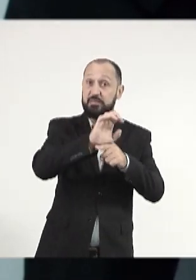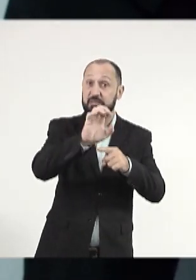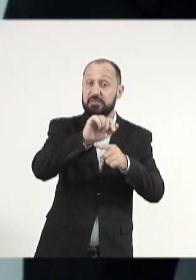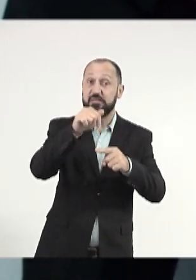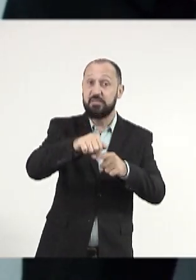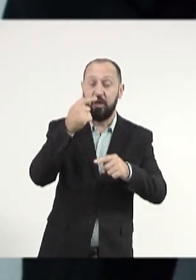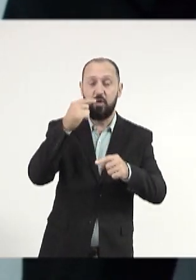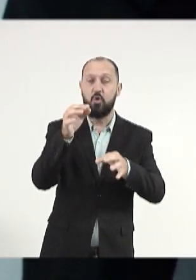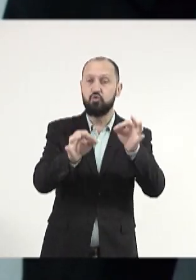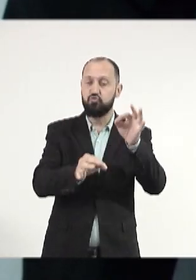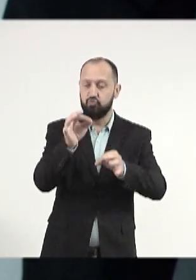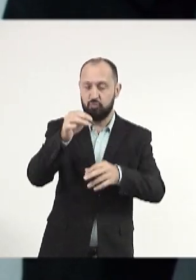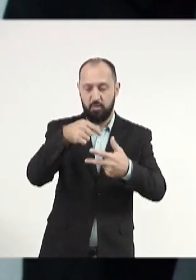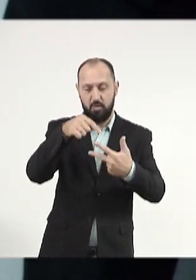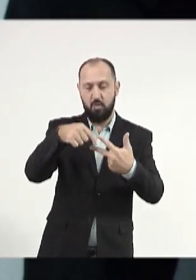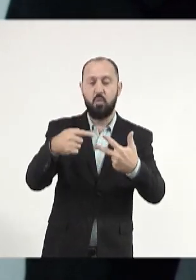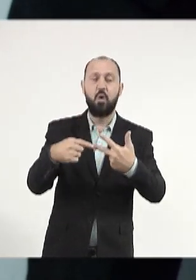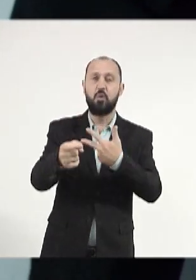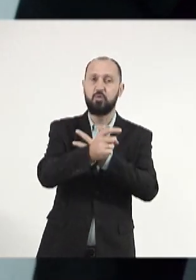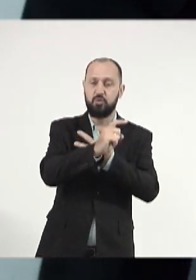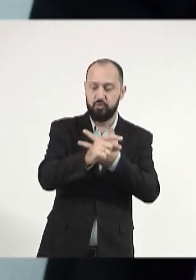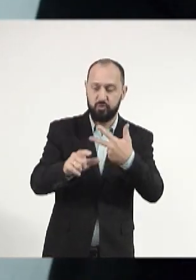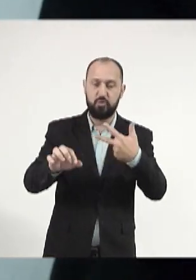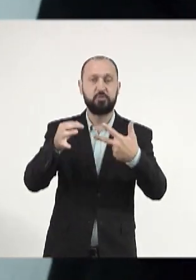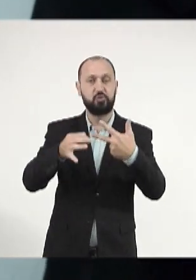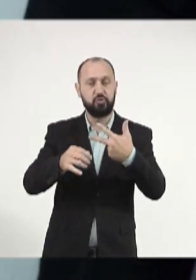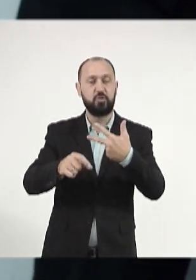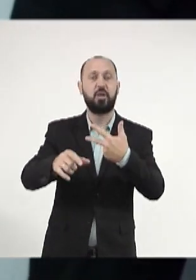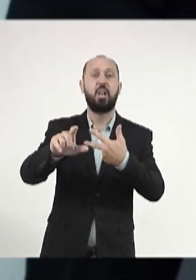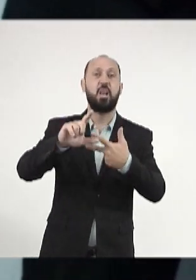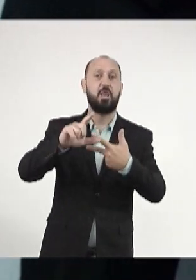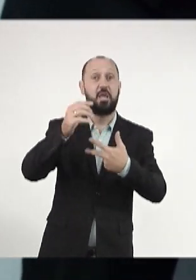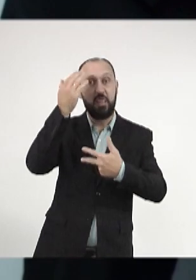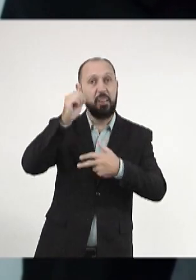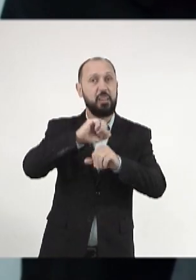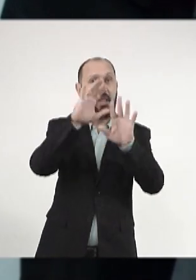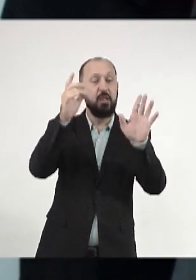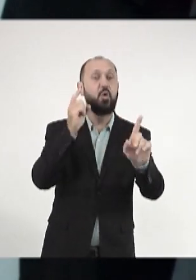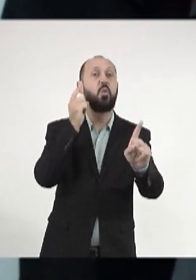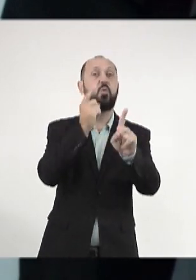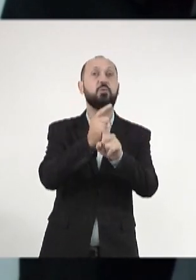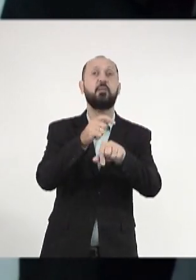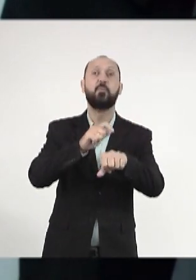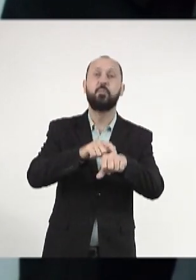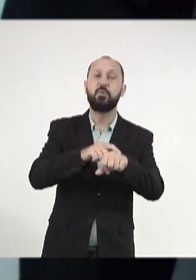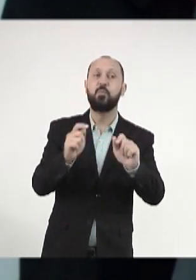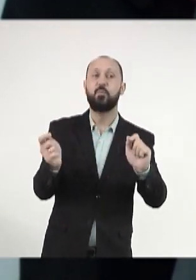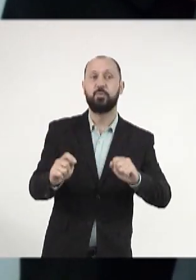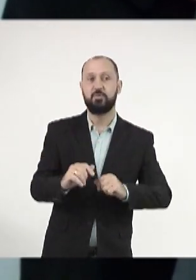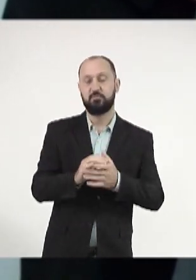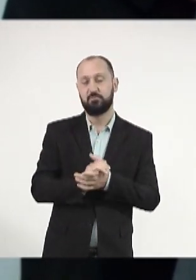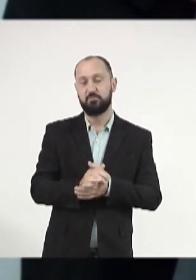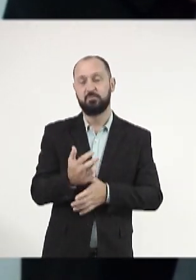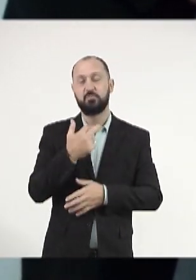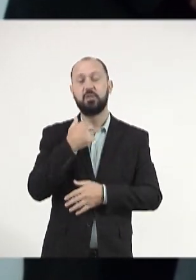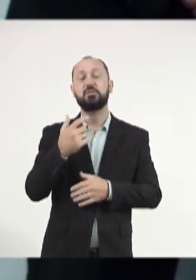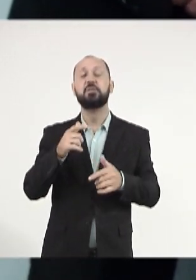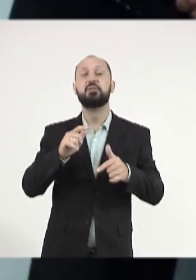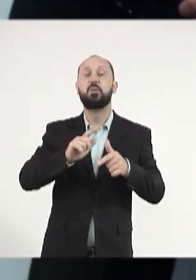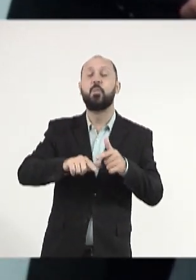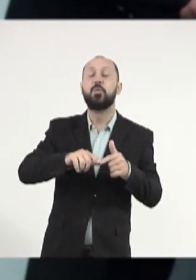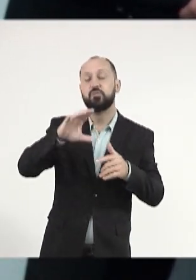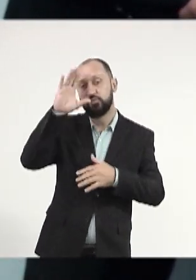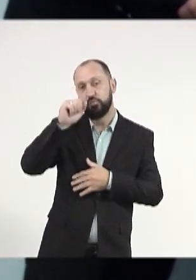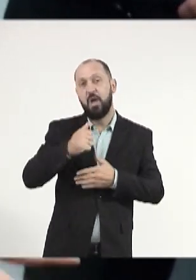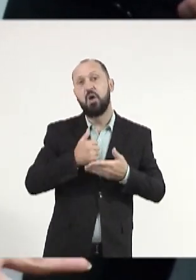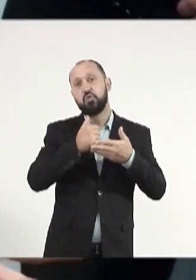é Poder Judiciário, é o Poder Executivo, é o Poder Legislativo, compreender e encontrar alternativas possíveis. Não dá para a gente resolver a